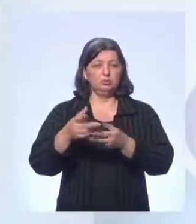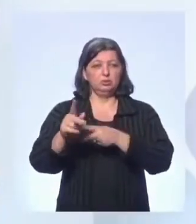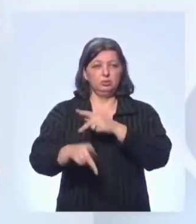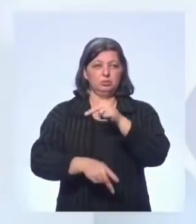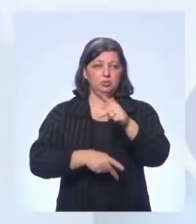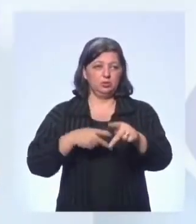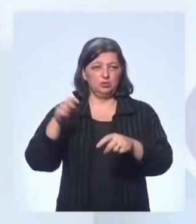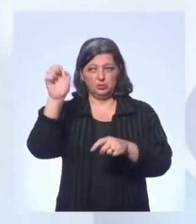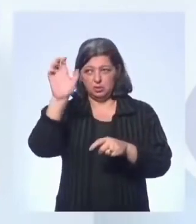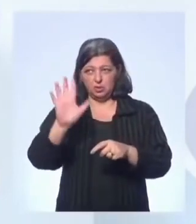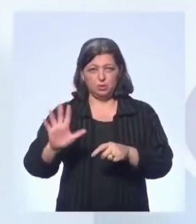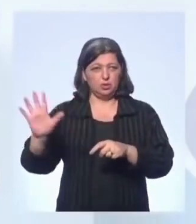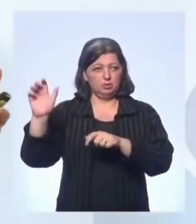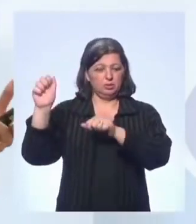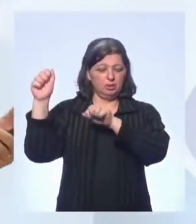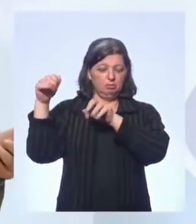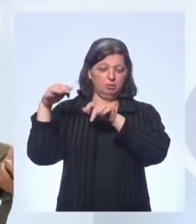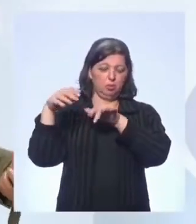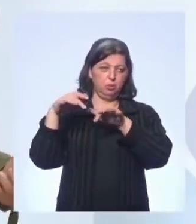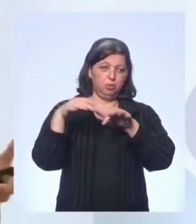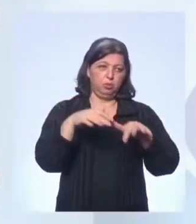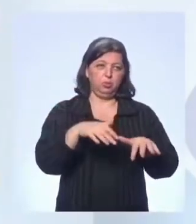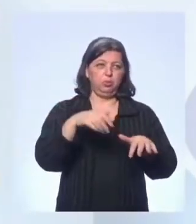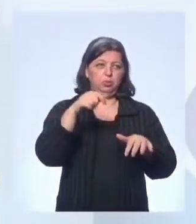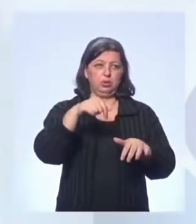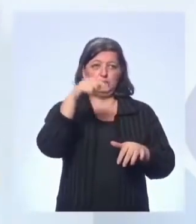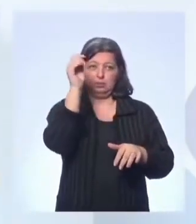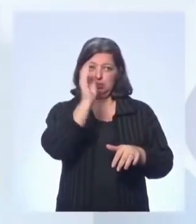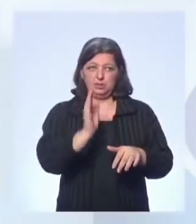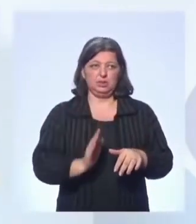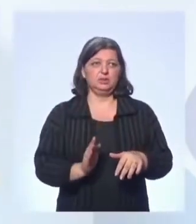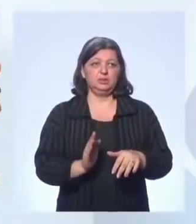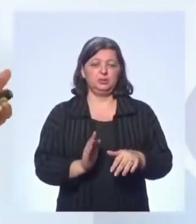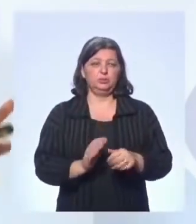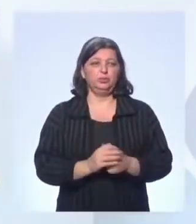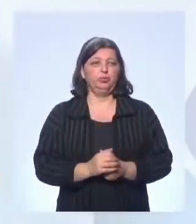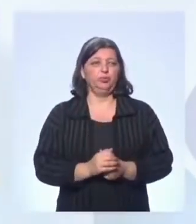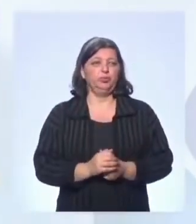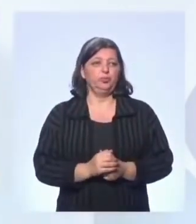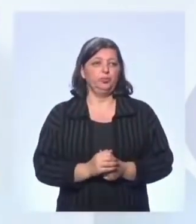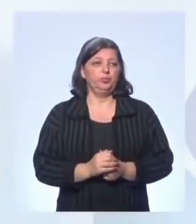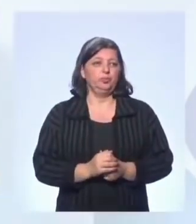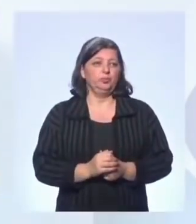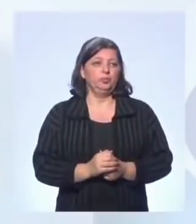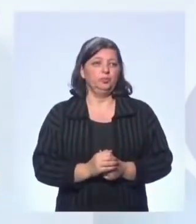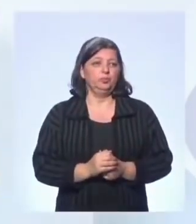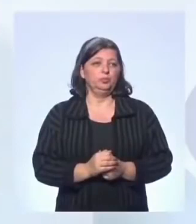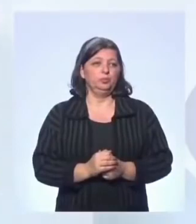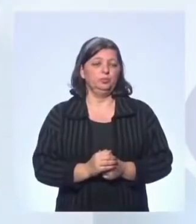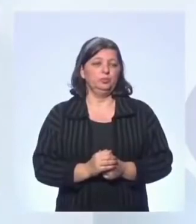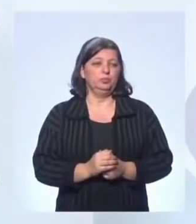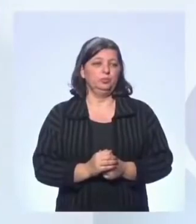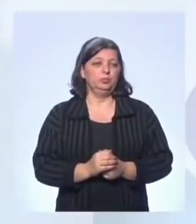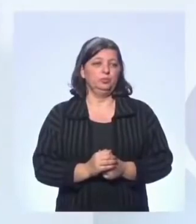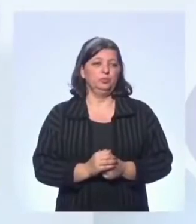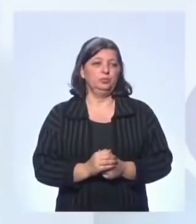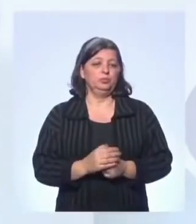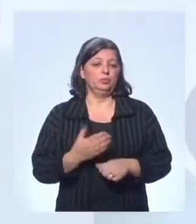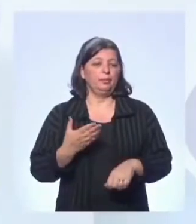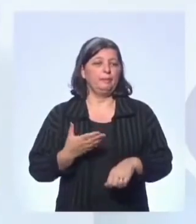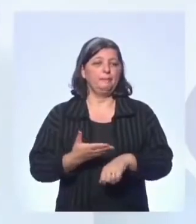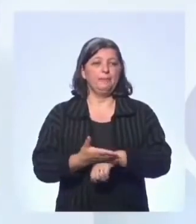europeus nos territórios brasileiros, a entrada dos europeus perpassa aí